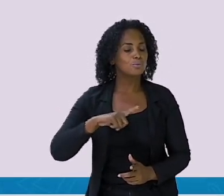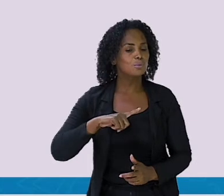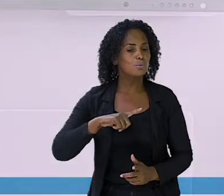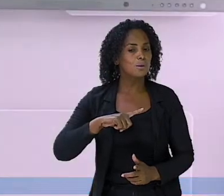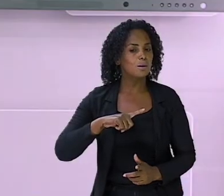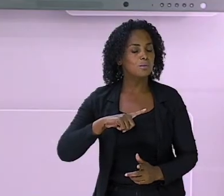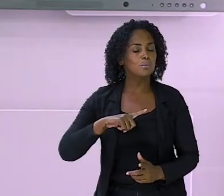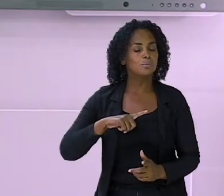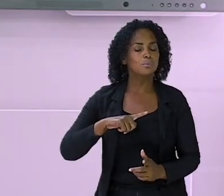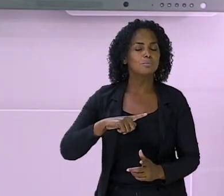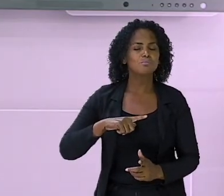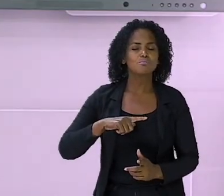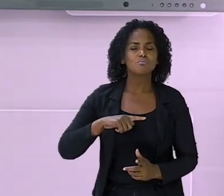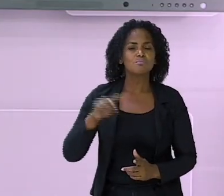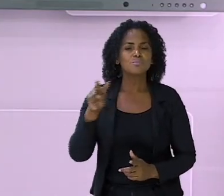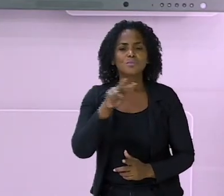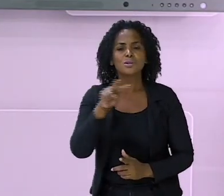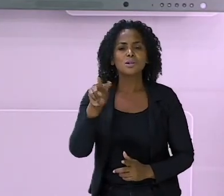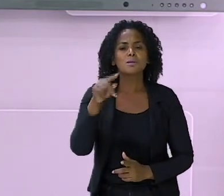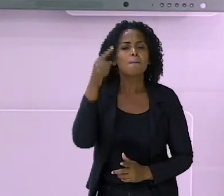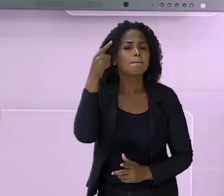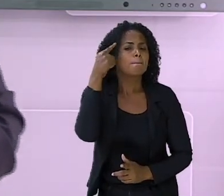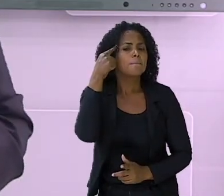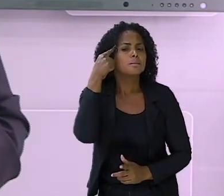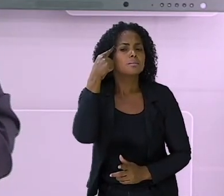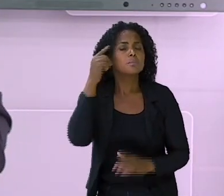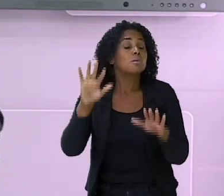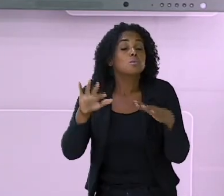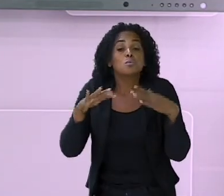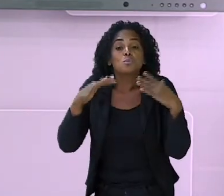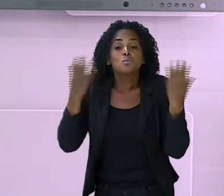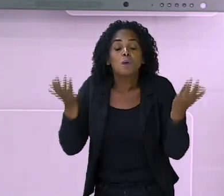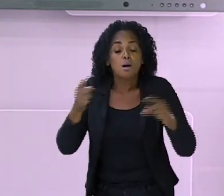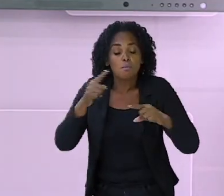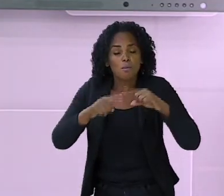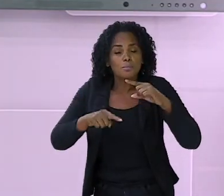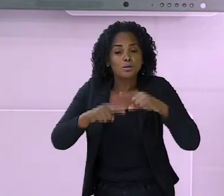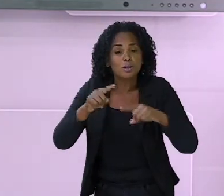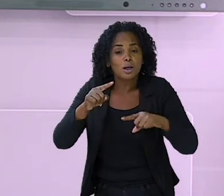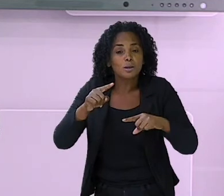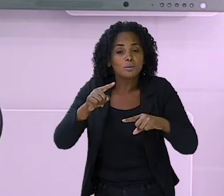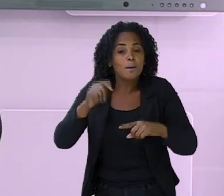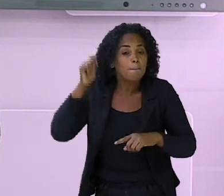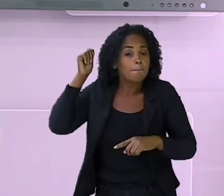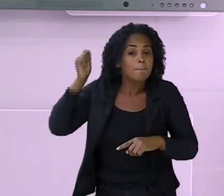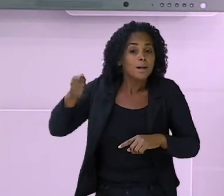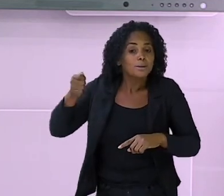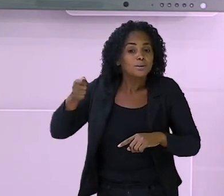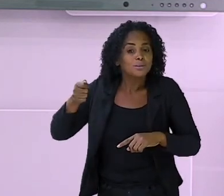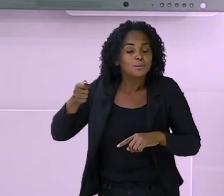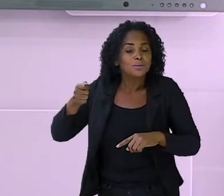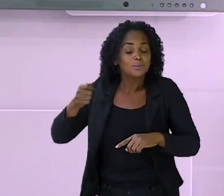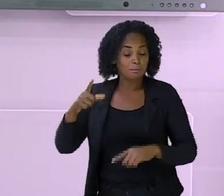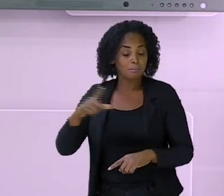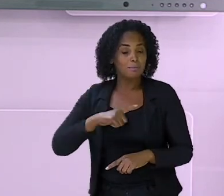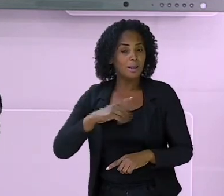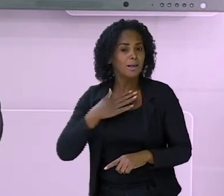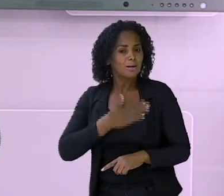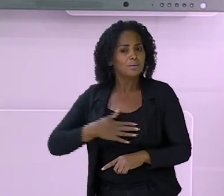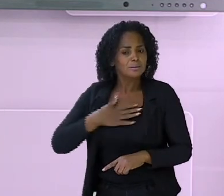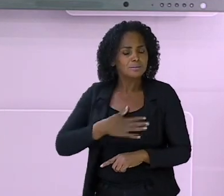objeto mágico, qual seria e por quê? Resposta